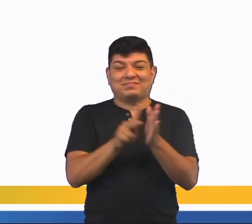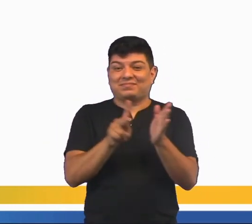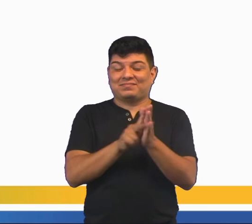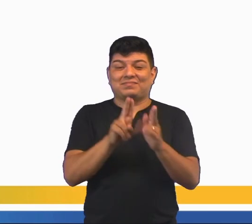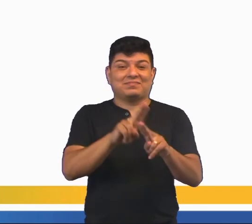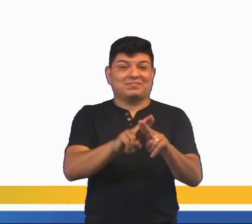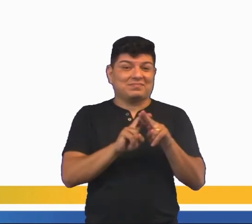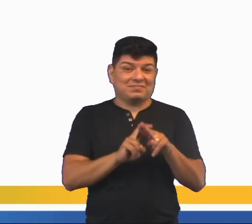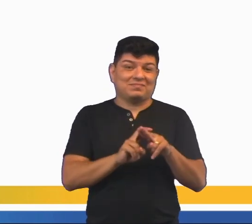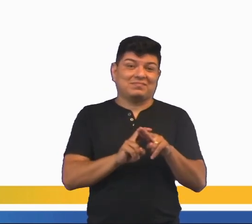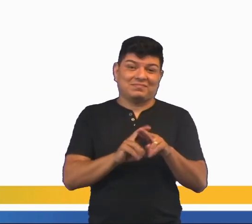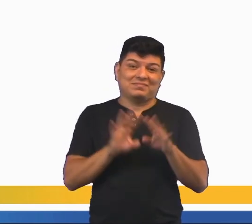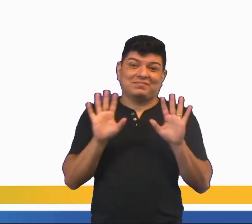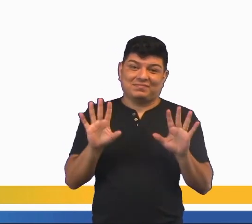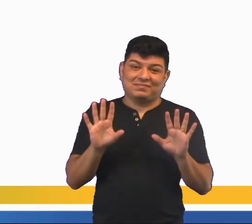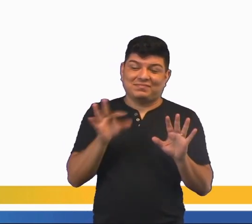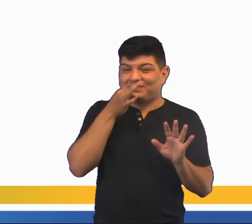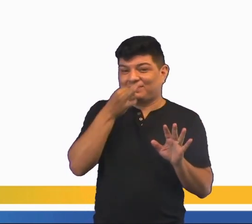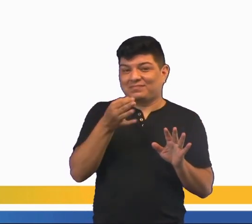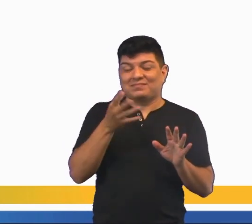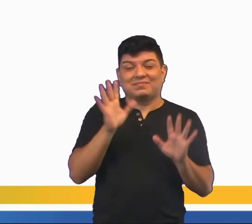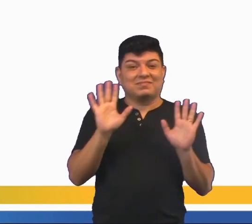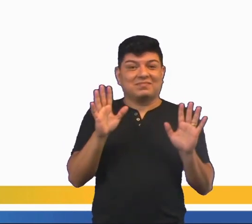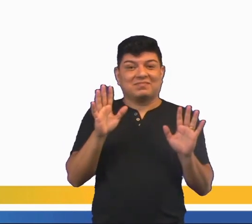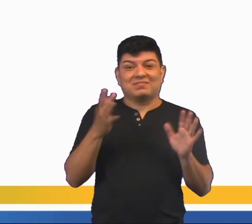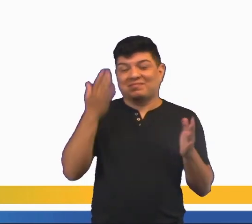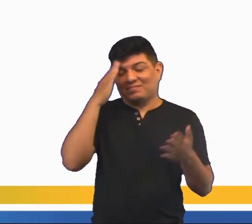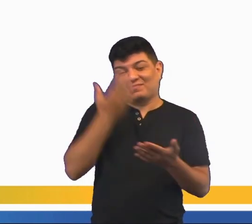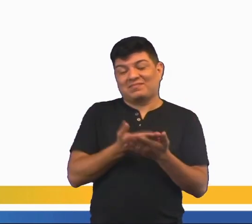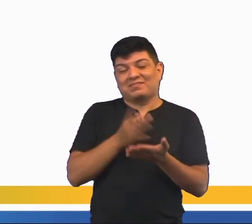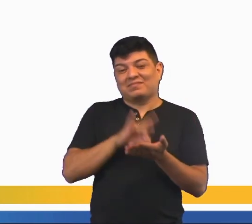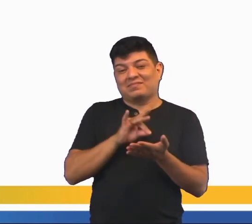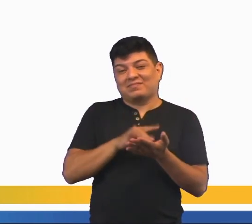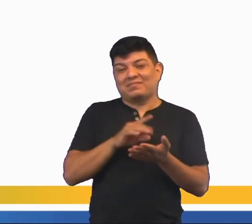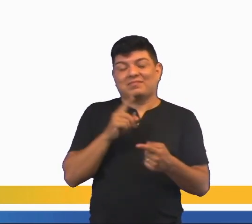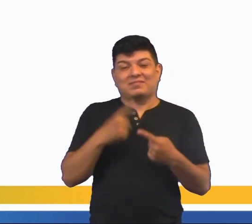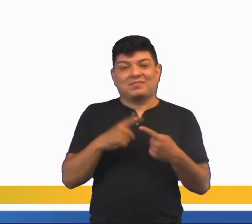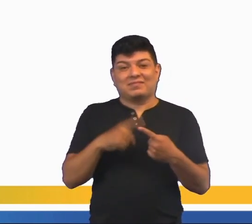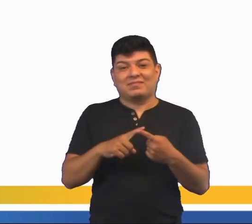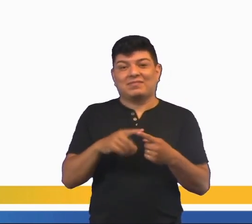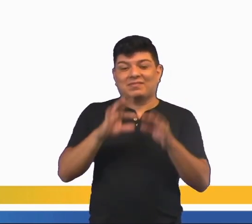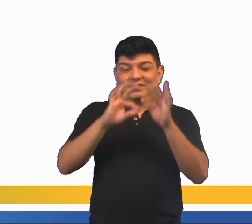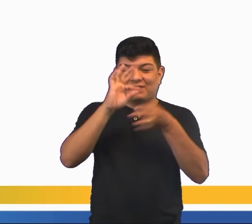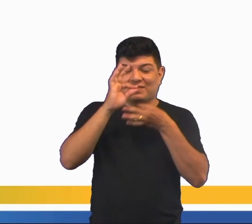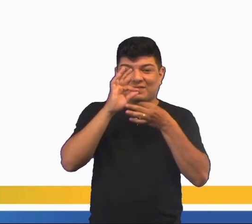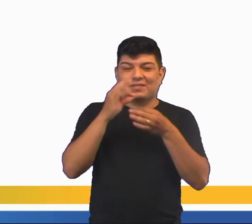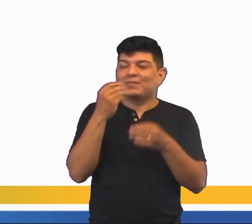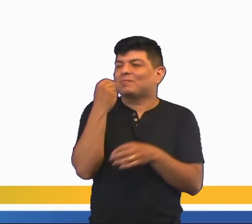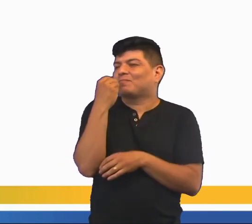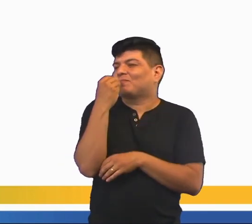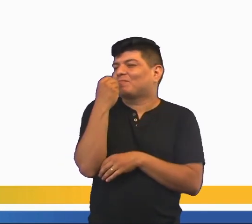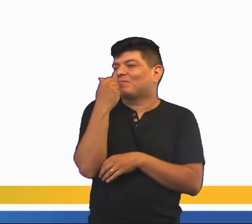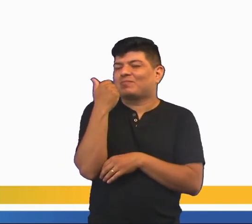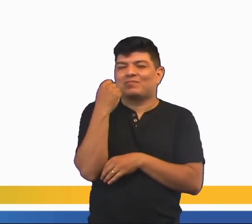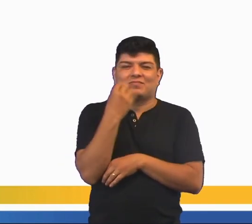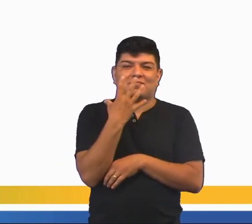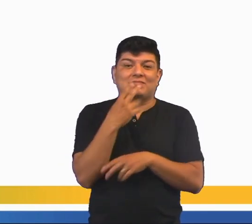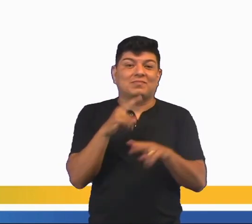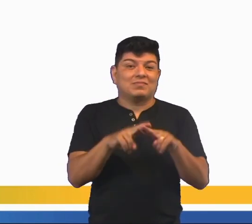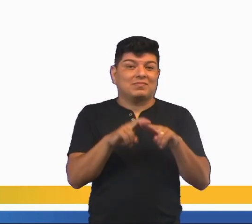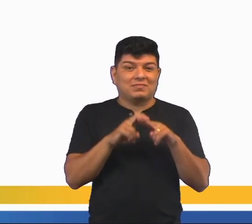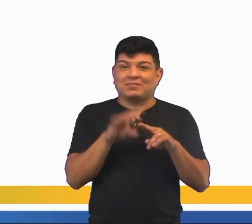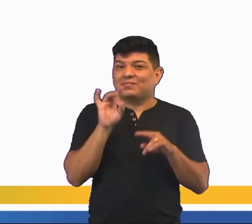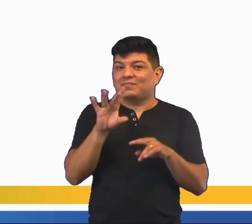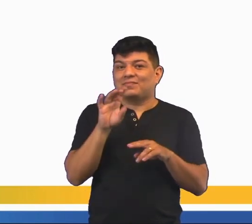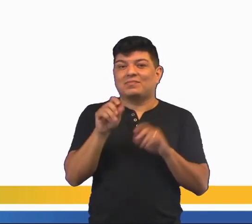dela. Mas essa opinião que ela estava dando, nem ela mesma acreditava, né? Porque as uvas estavam apetitosas. Então, aqui